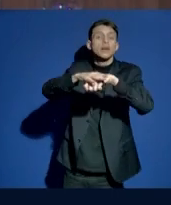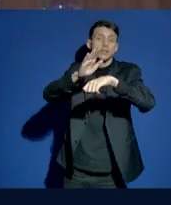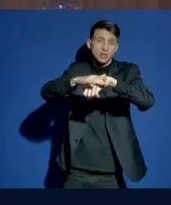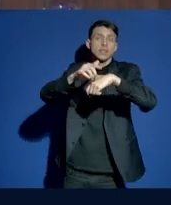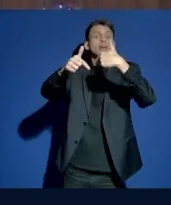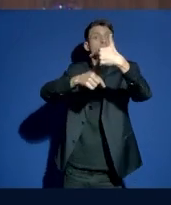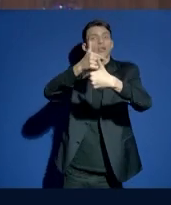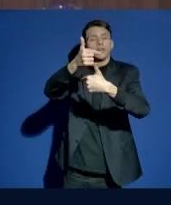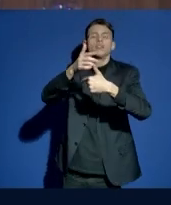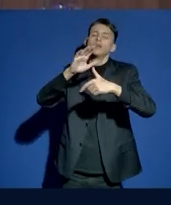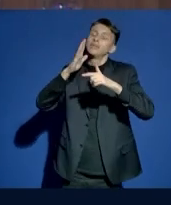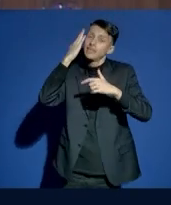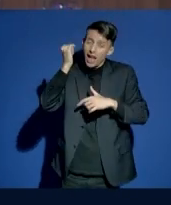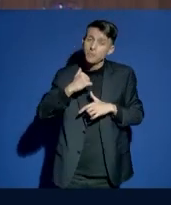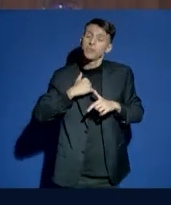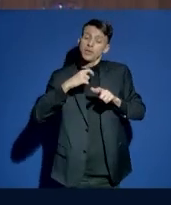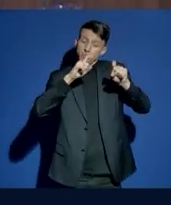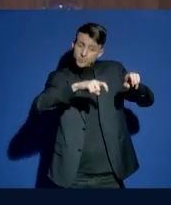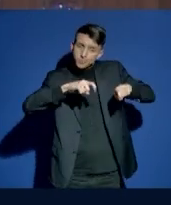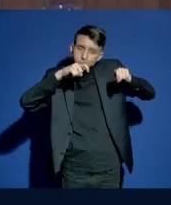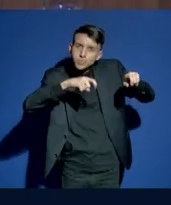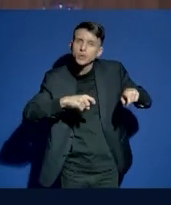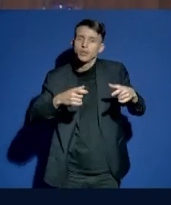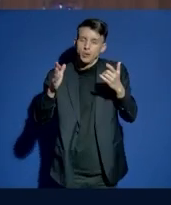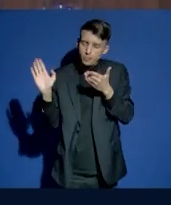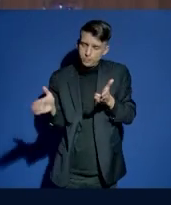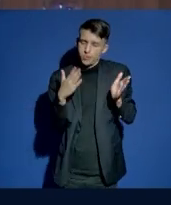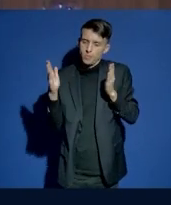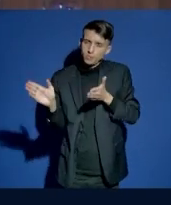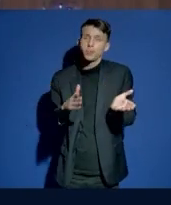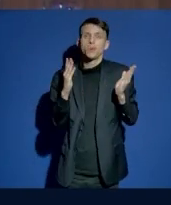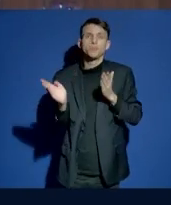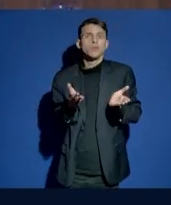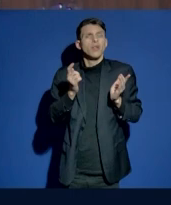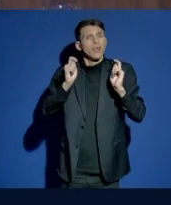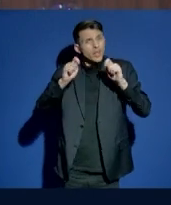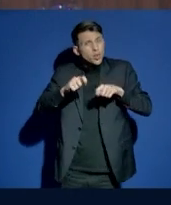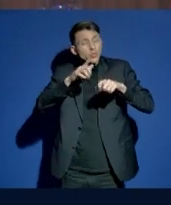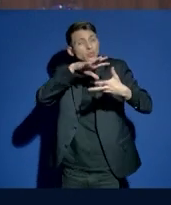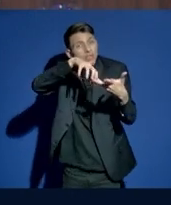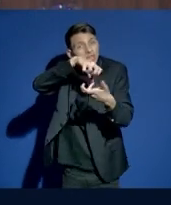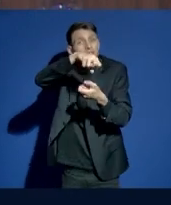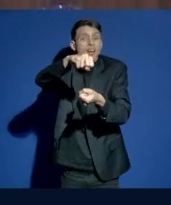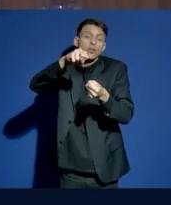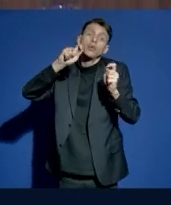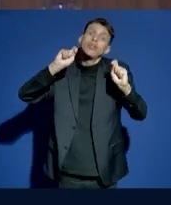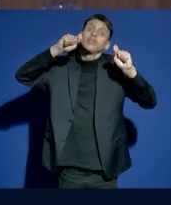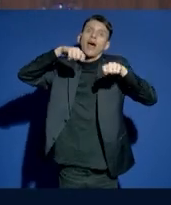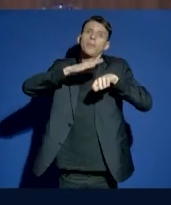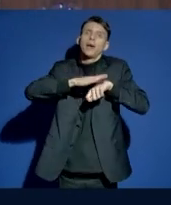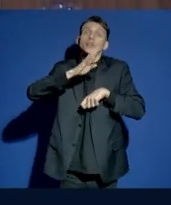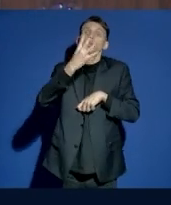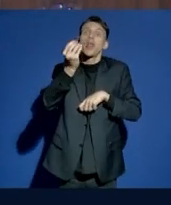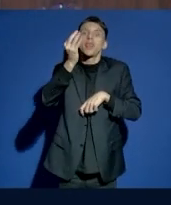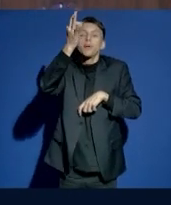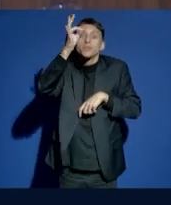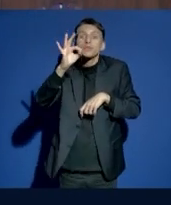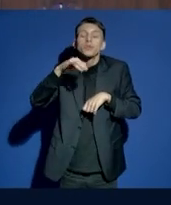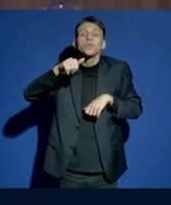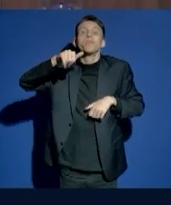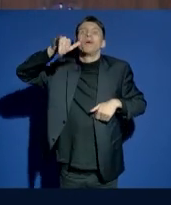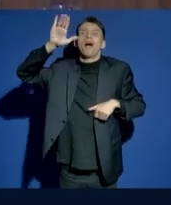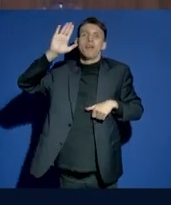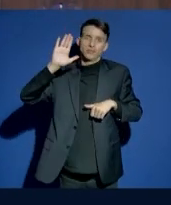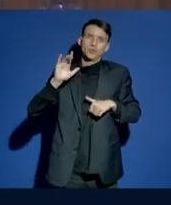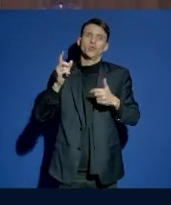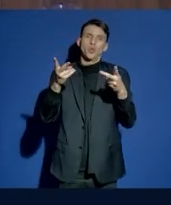gente sabe que produzir de maneira mais sustentável dá para produzir até 40% mais na mesma área, e, em vez de emitir,